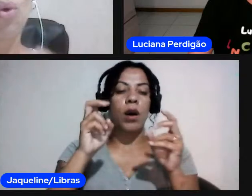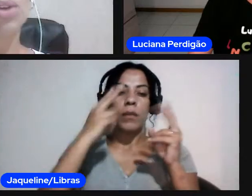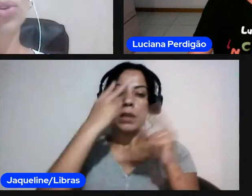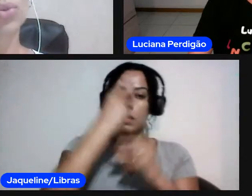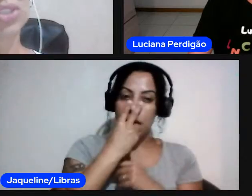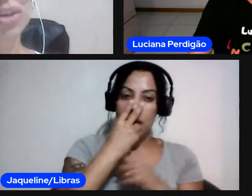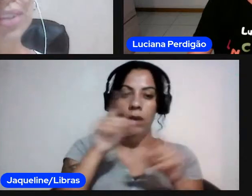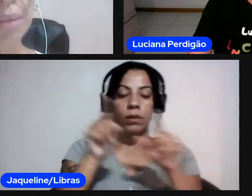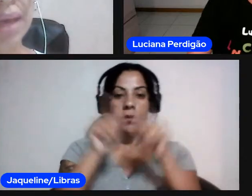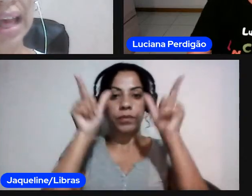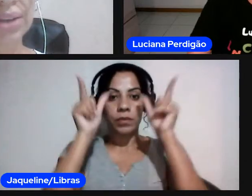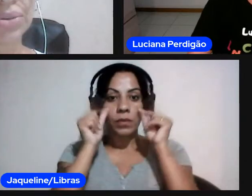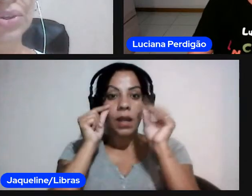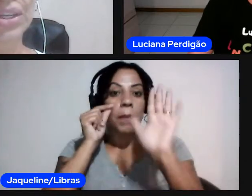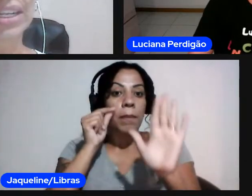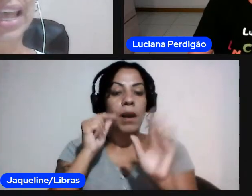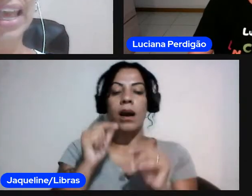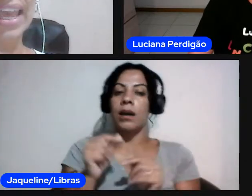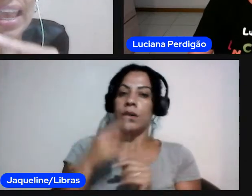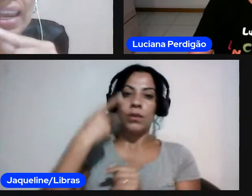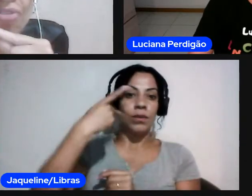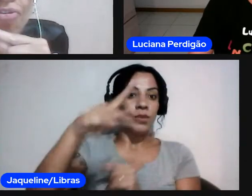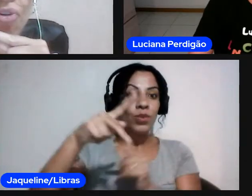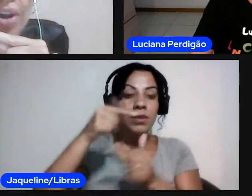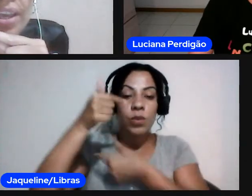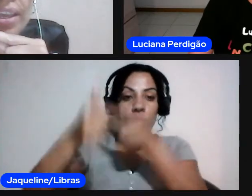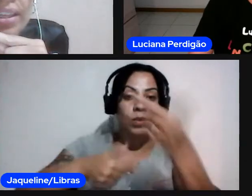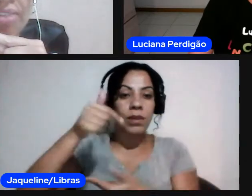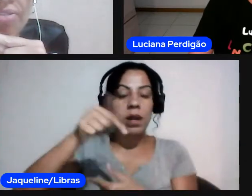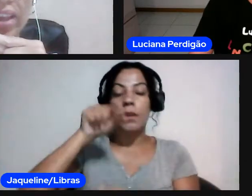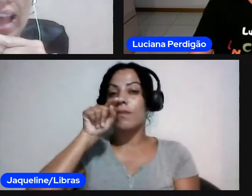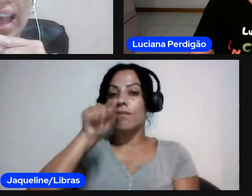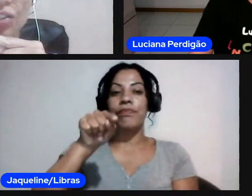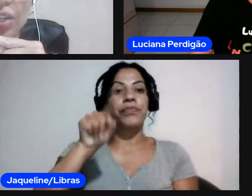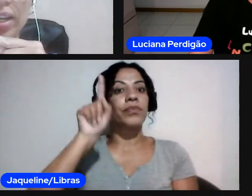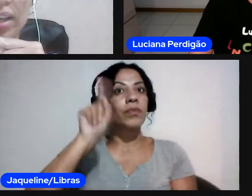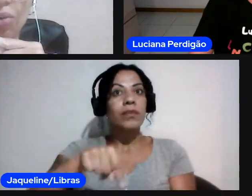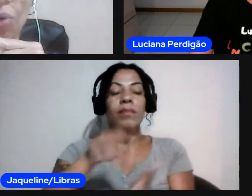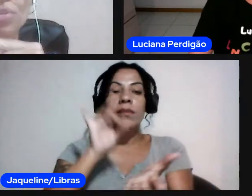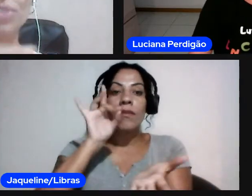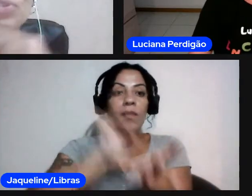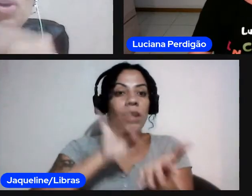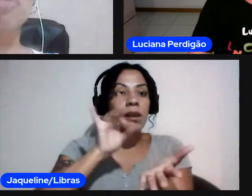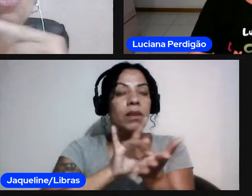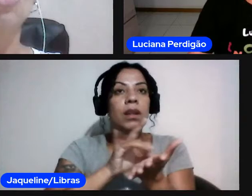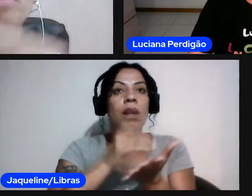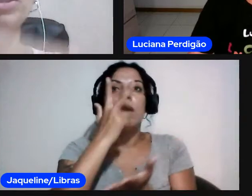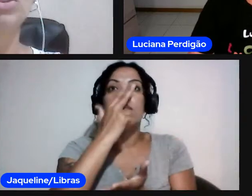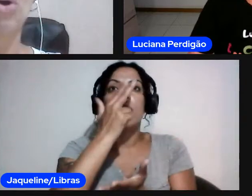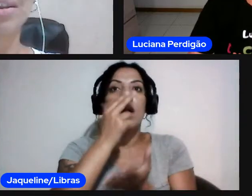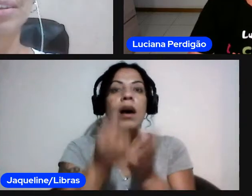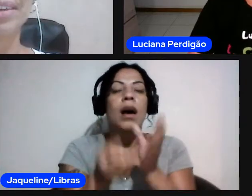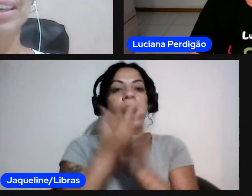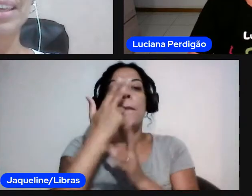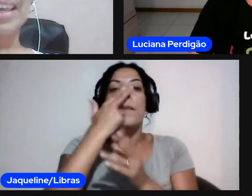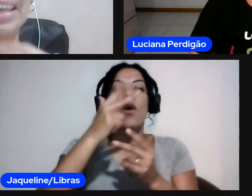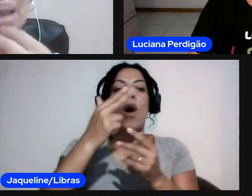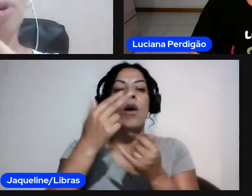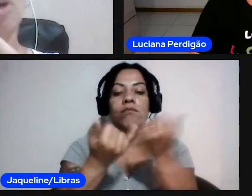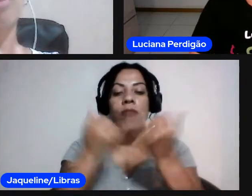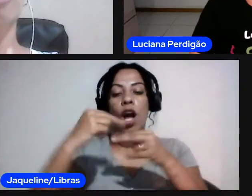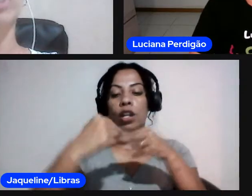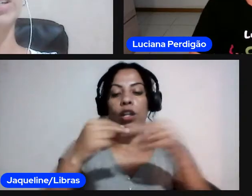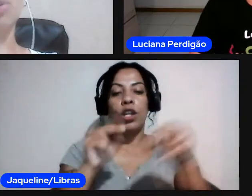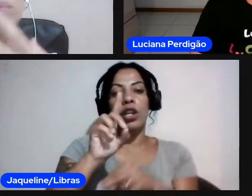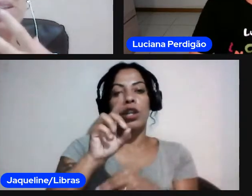mas que o quanto que o seu trabalho, né, ele foi, na verdade, criando como se fosse um efeito dominó. E